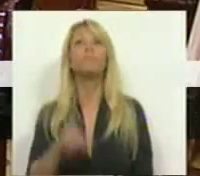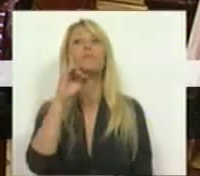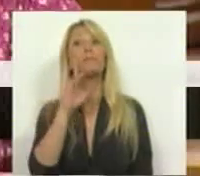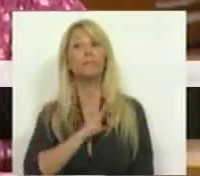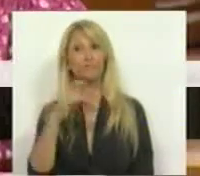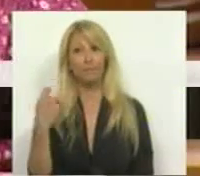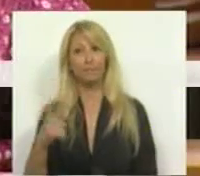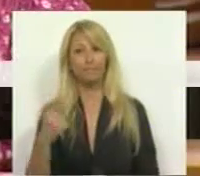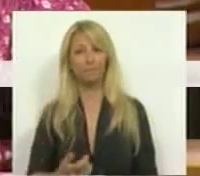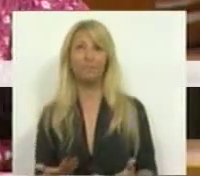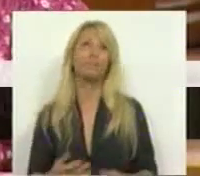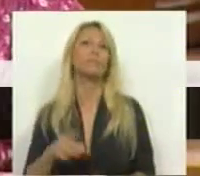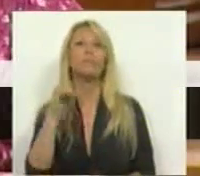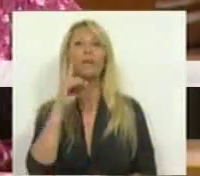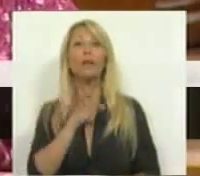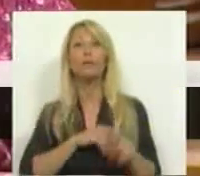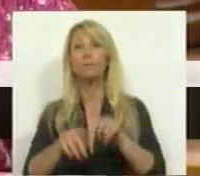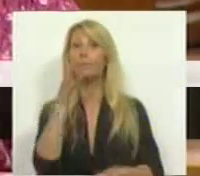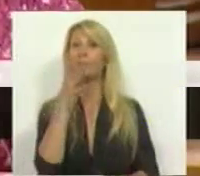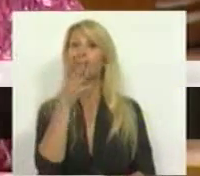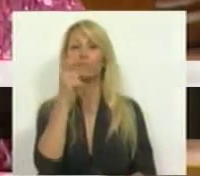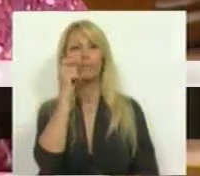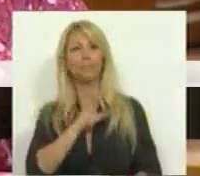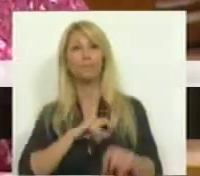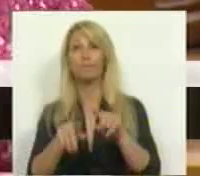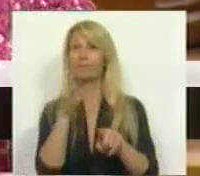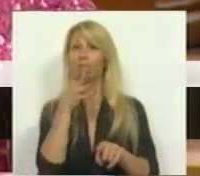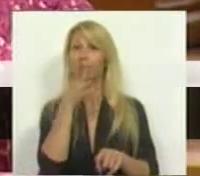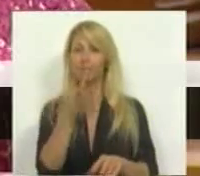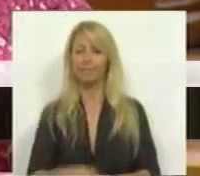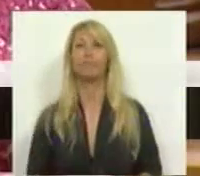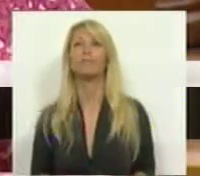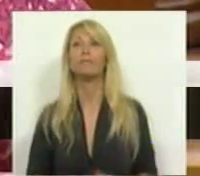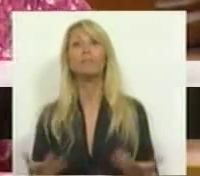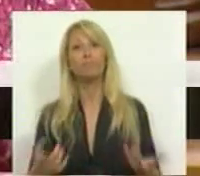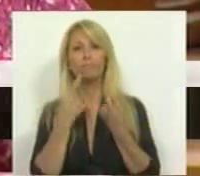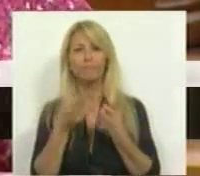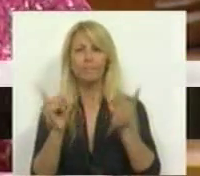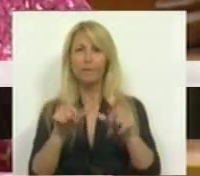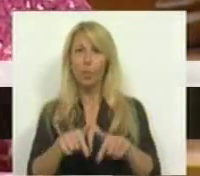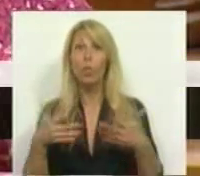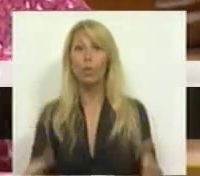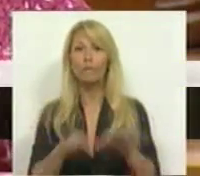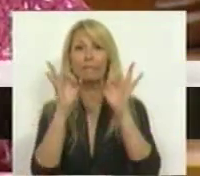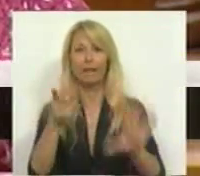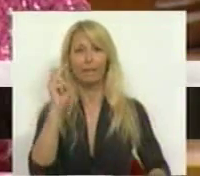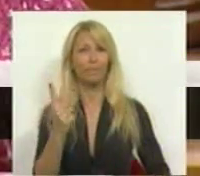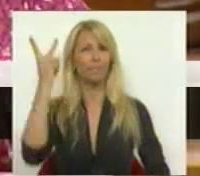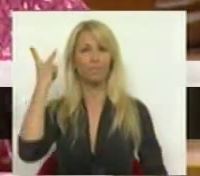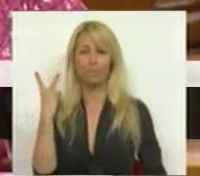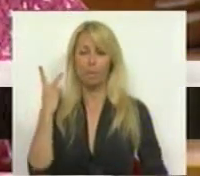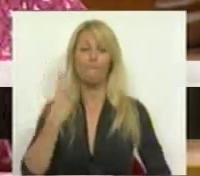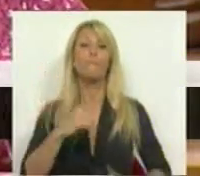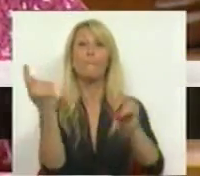Senhora Presidente, senhoras deputadas, senhores deputados, insistimos hoje como há 2 anos. O